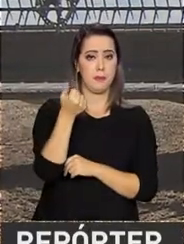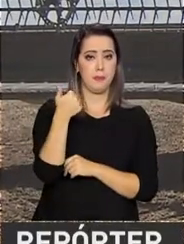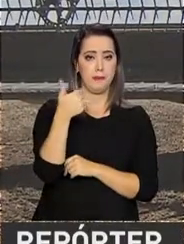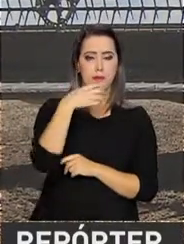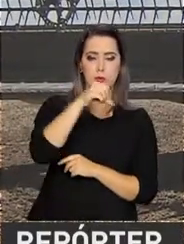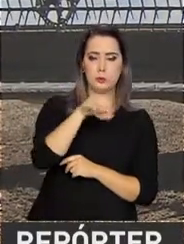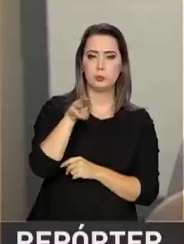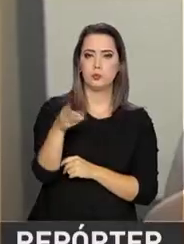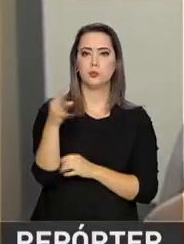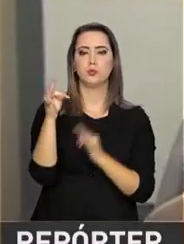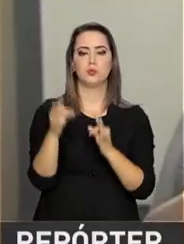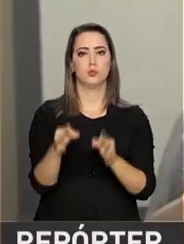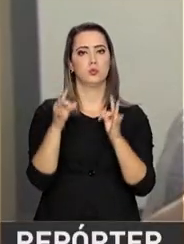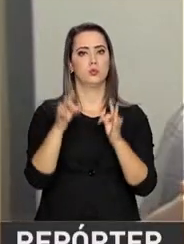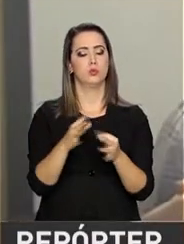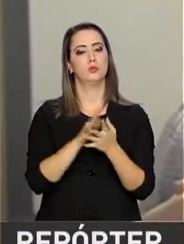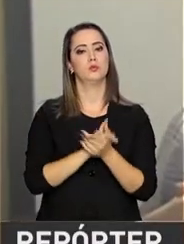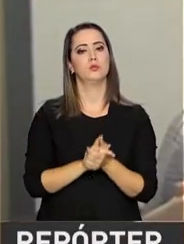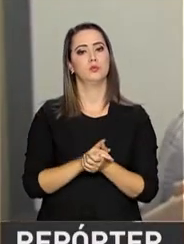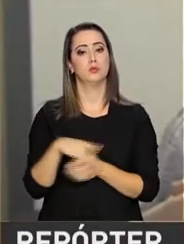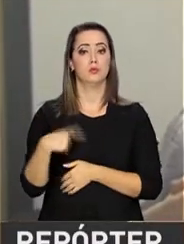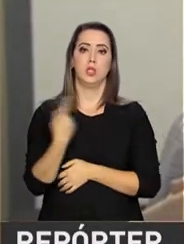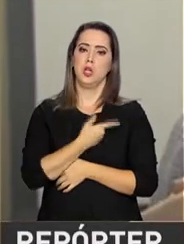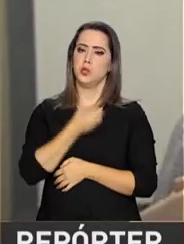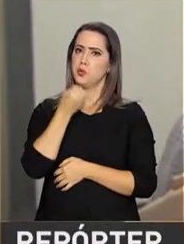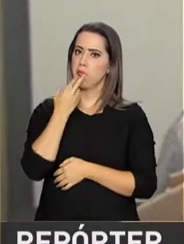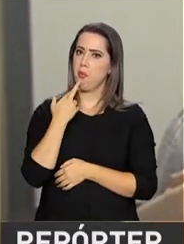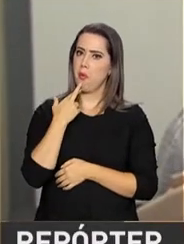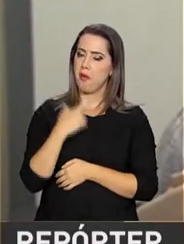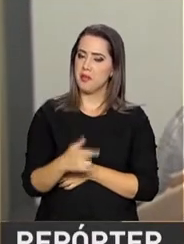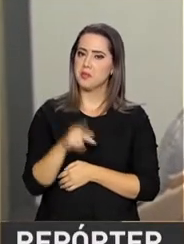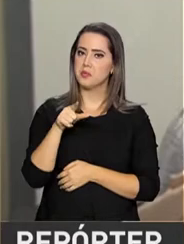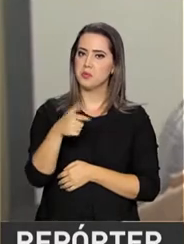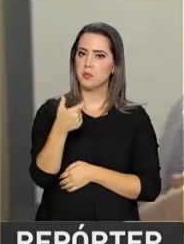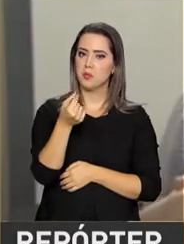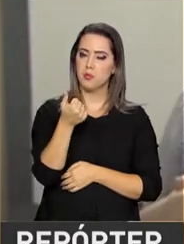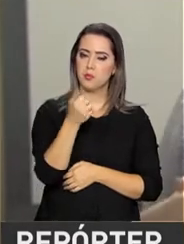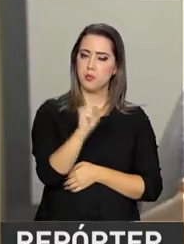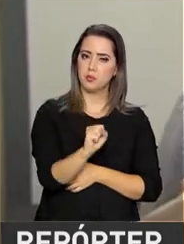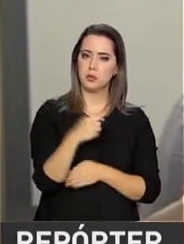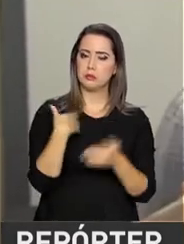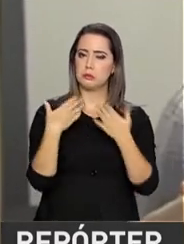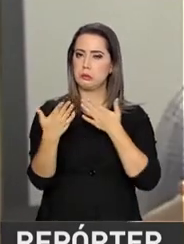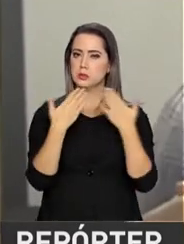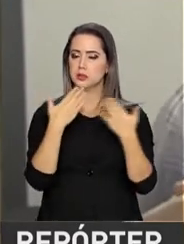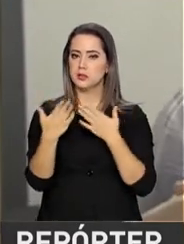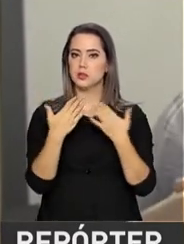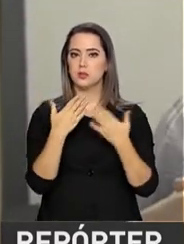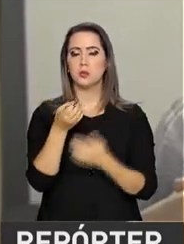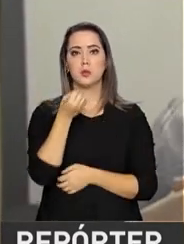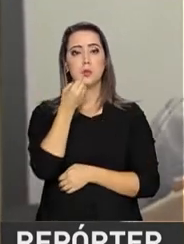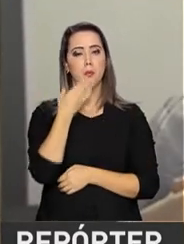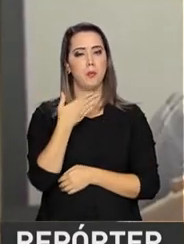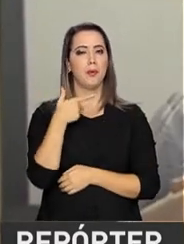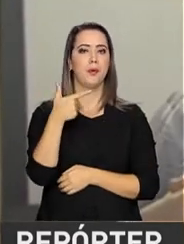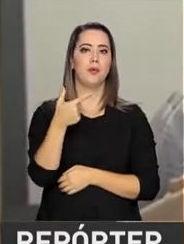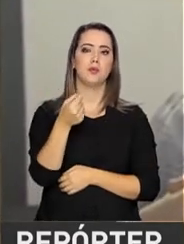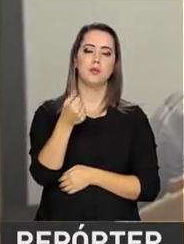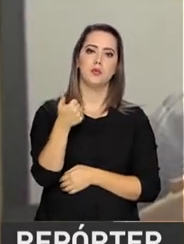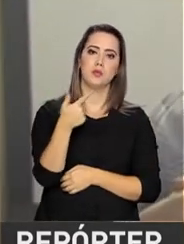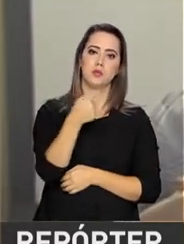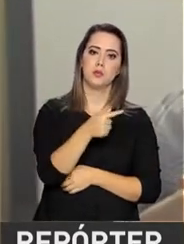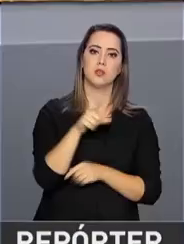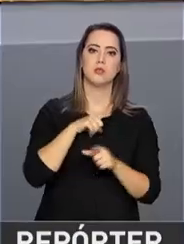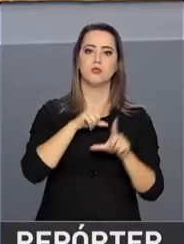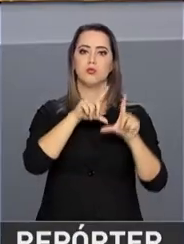de toneladas ea gente até guarda um bom resultado em 2018 mas como a gente compara com um ano muito bom de 2007 estão apresentando